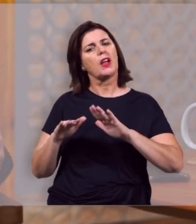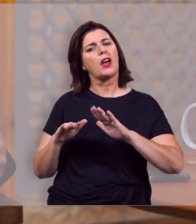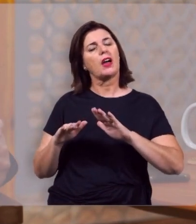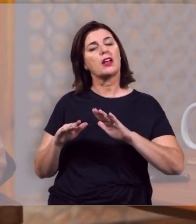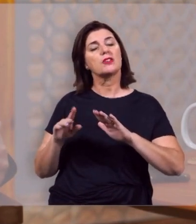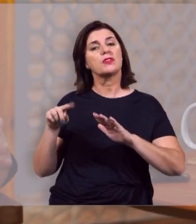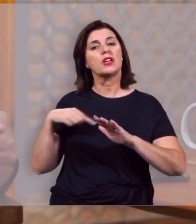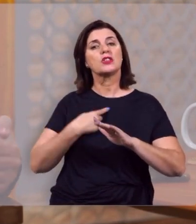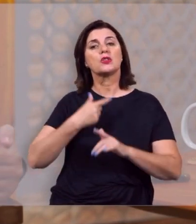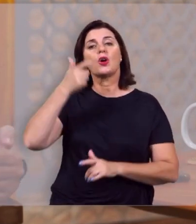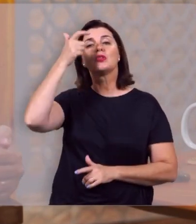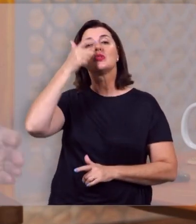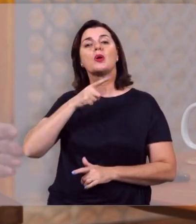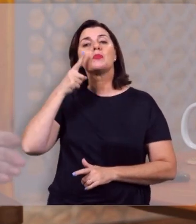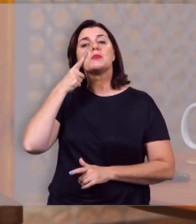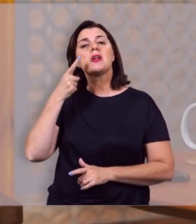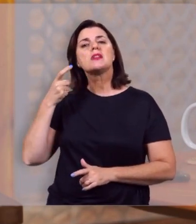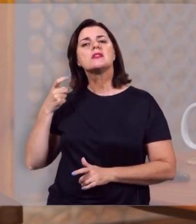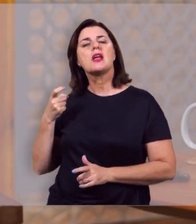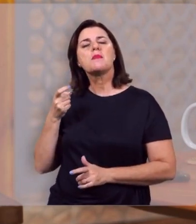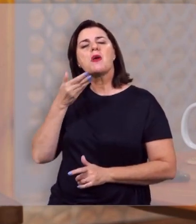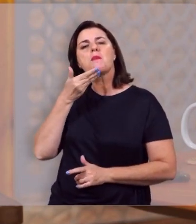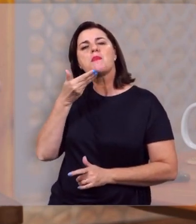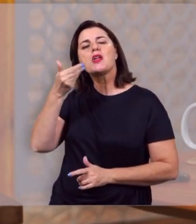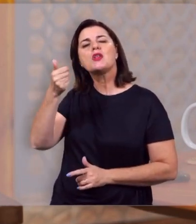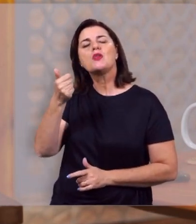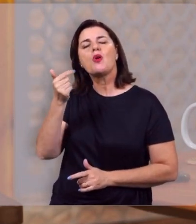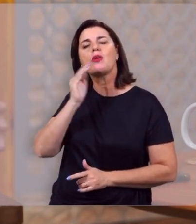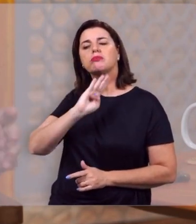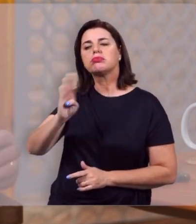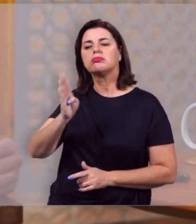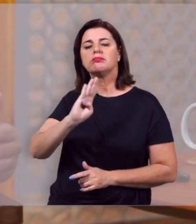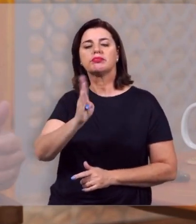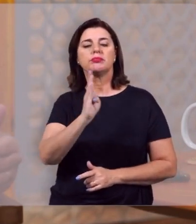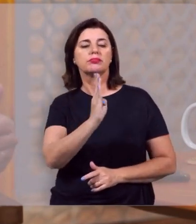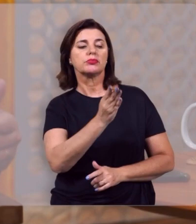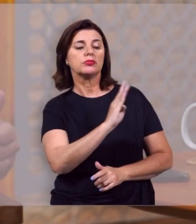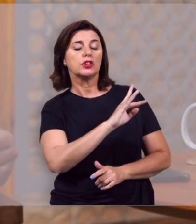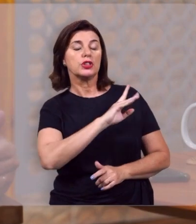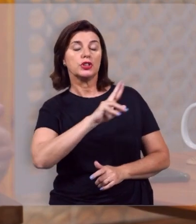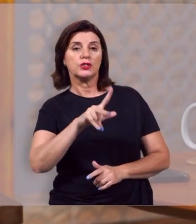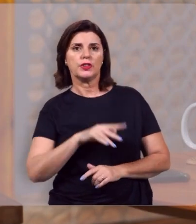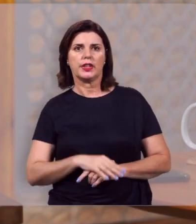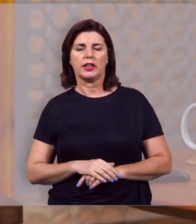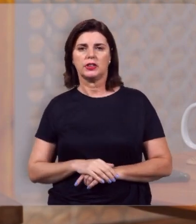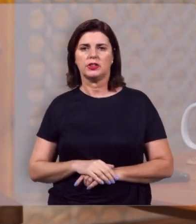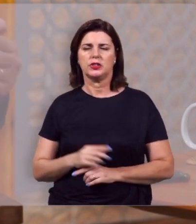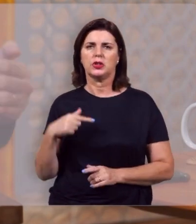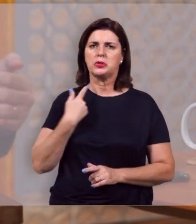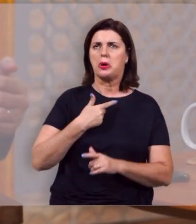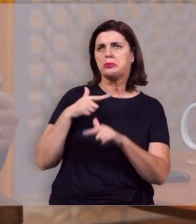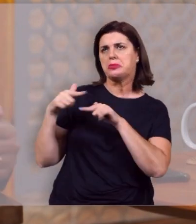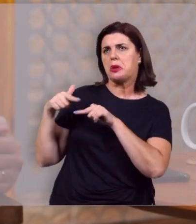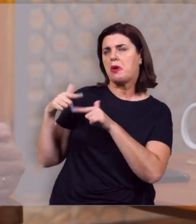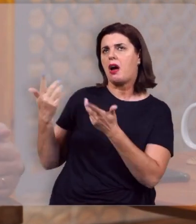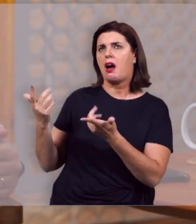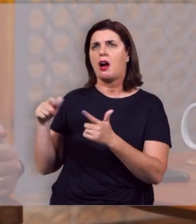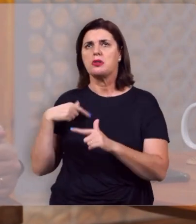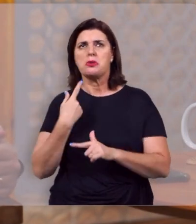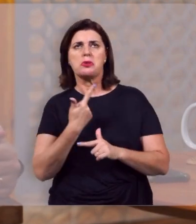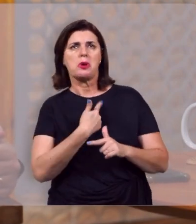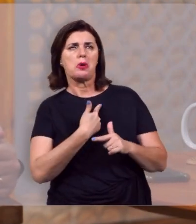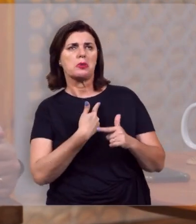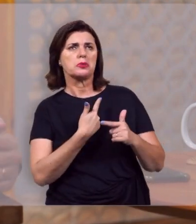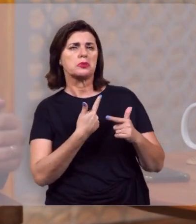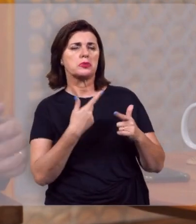com sermos percebidos melhores que os outros nas mais diversas situações, seja no nosso ambiente de trabalho, seja